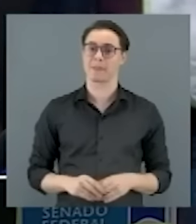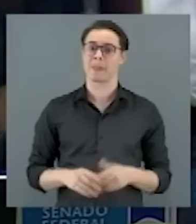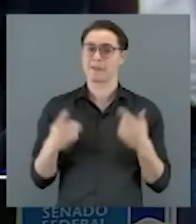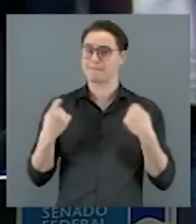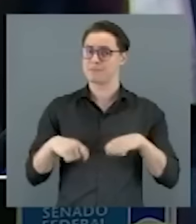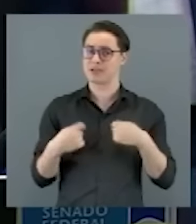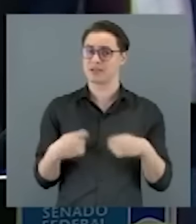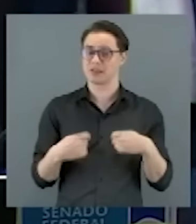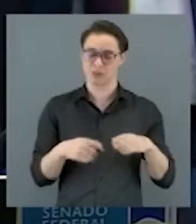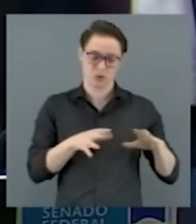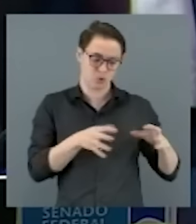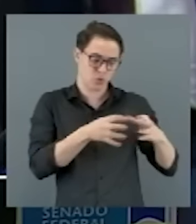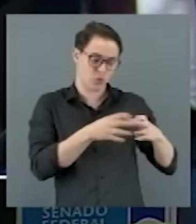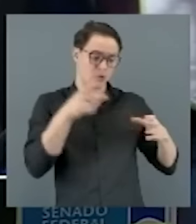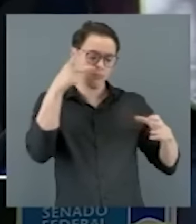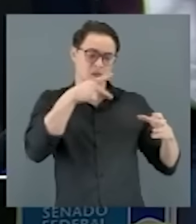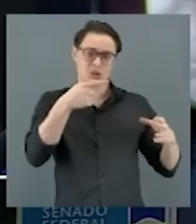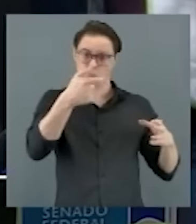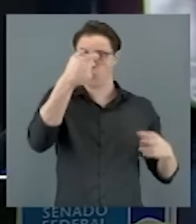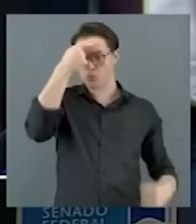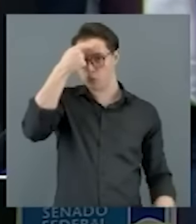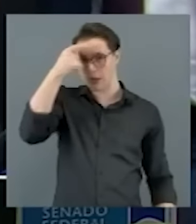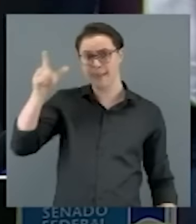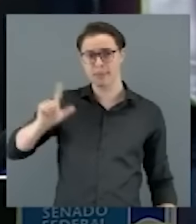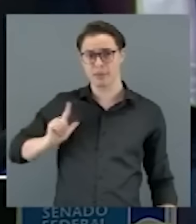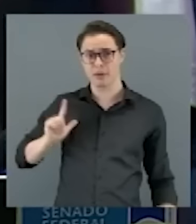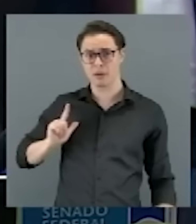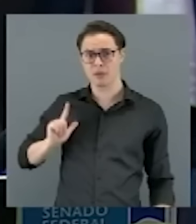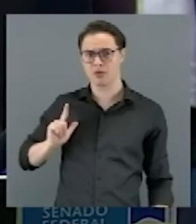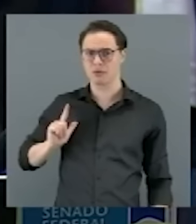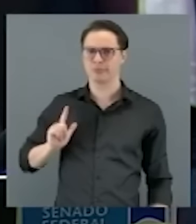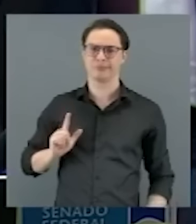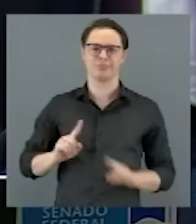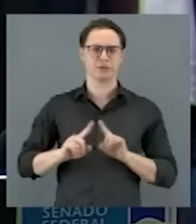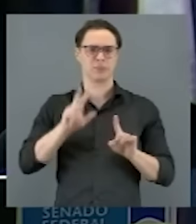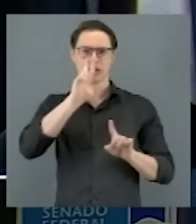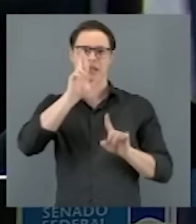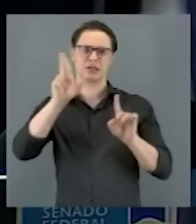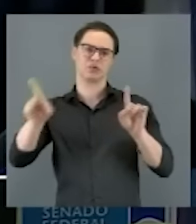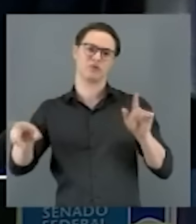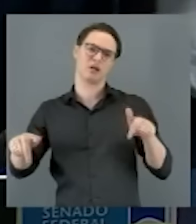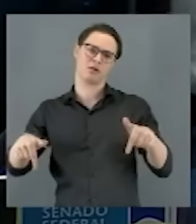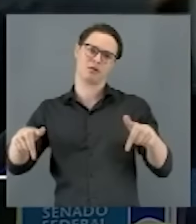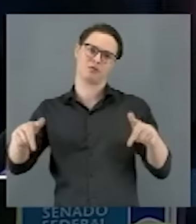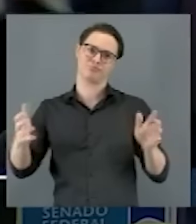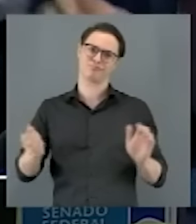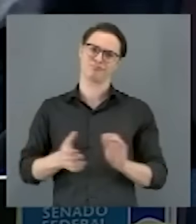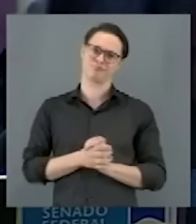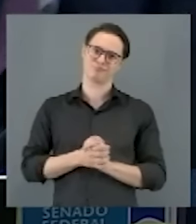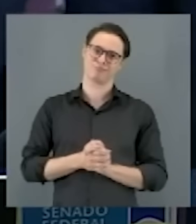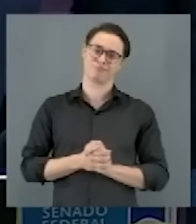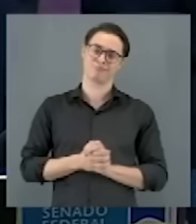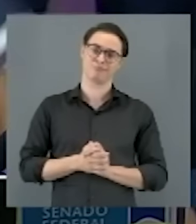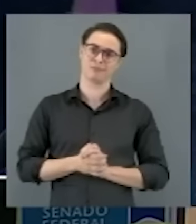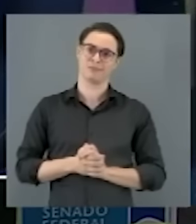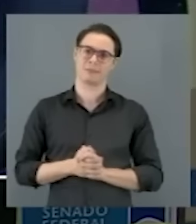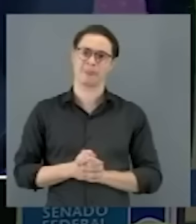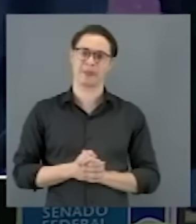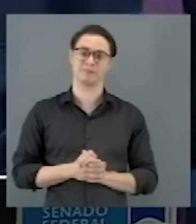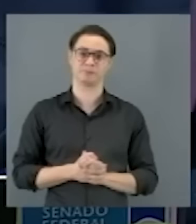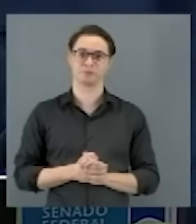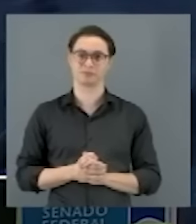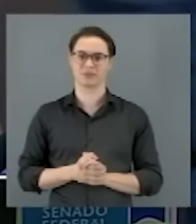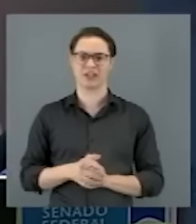os parlamentares tenha essa consciência. Mas não é o caso aqui. Não é o caso aqui. Aqui é